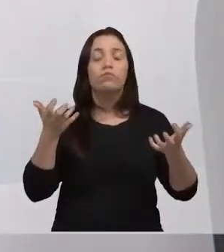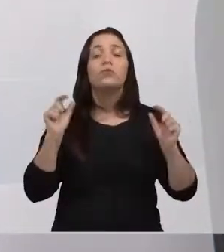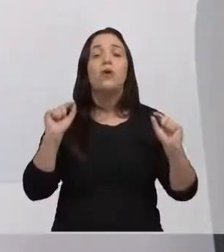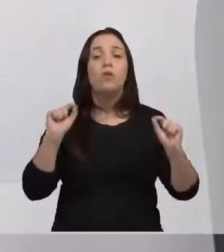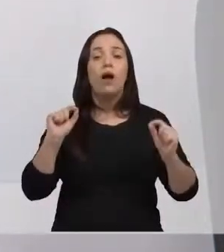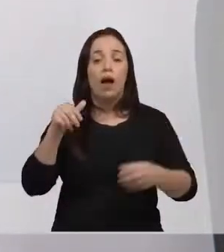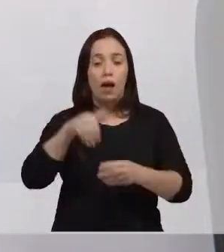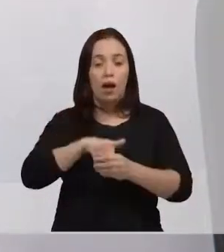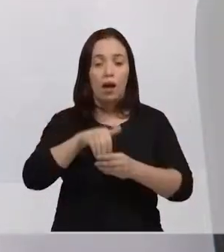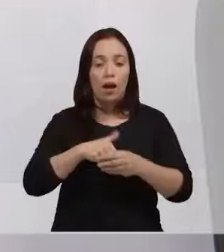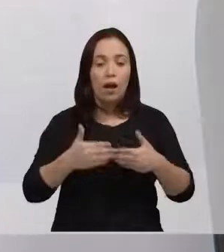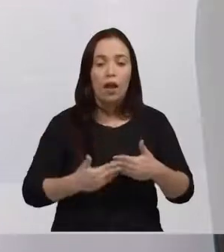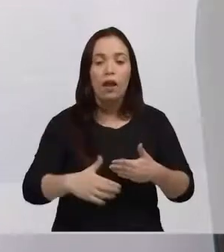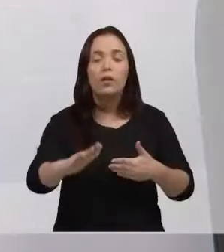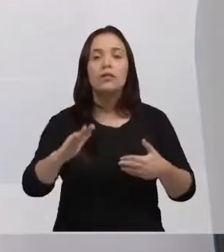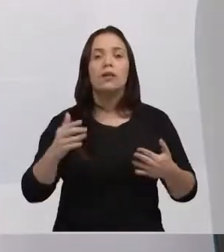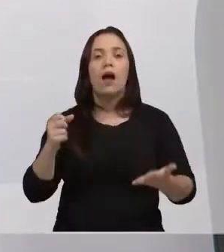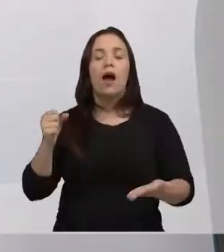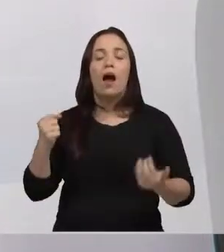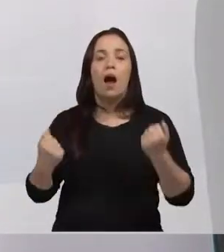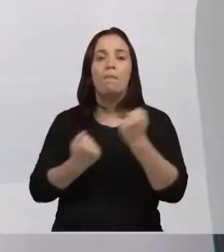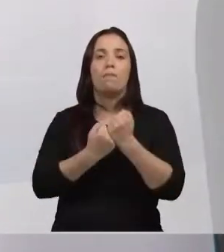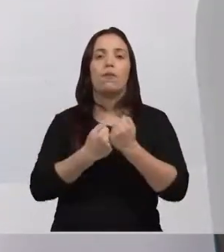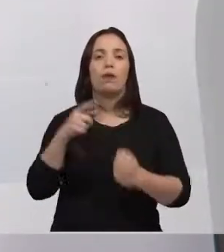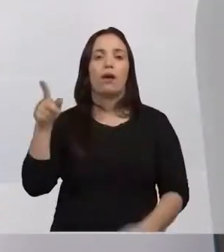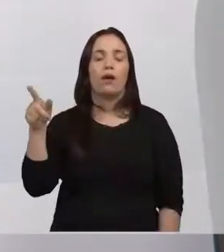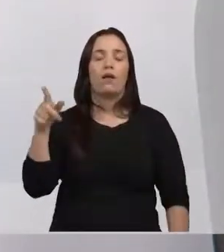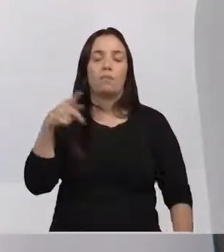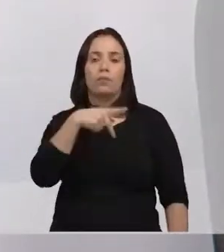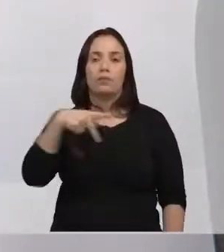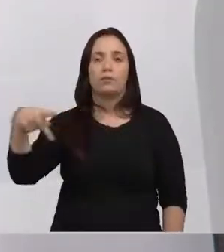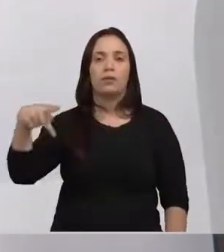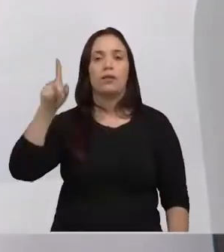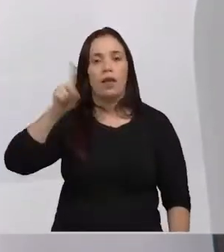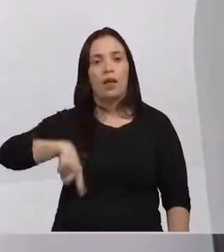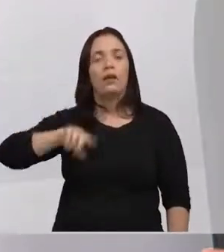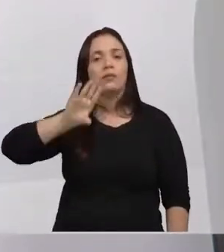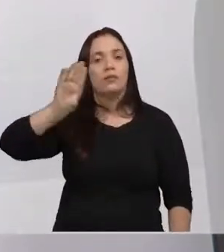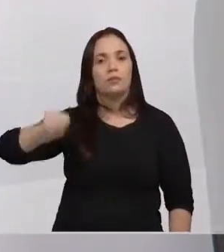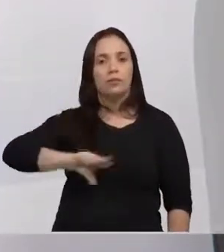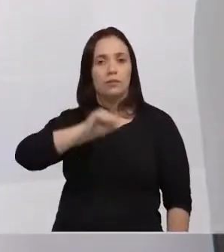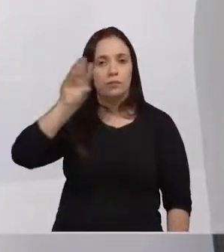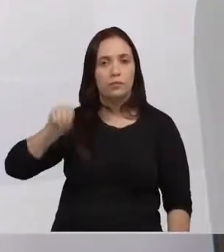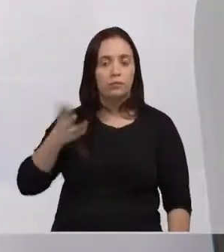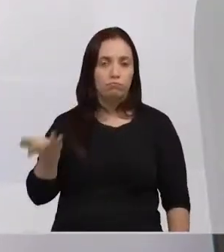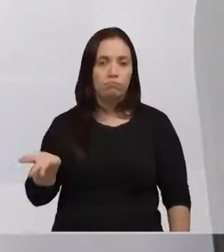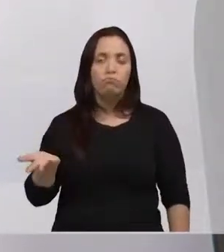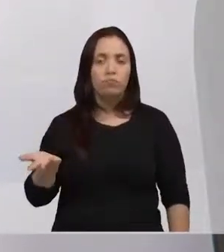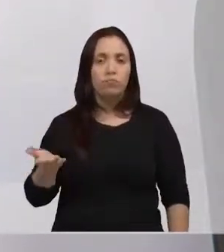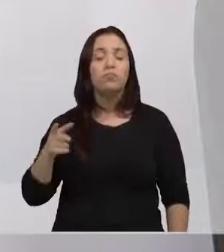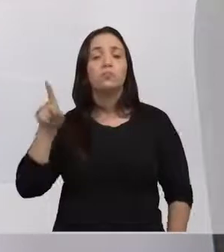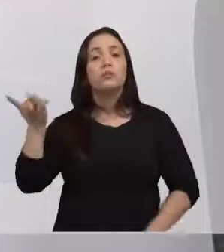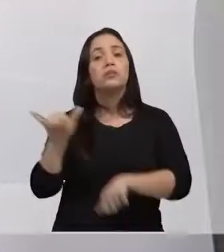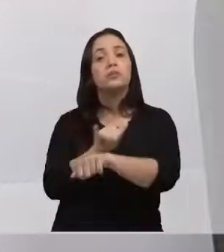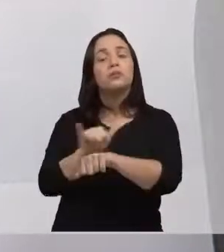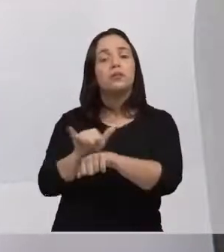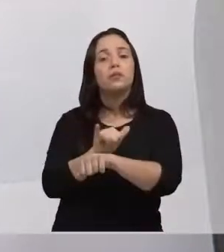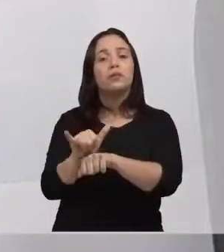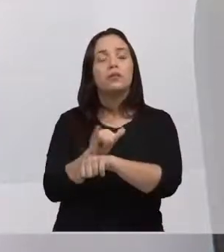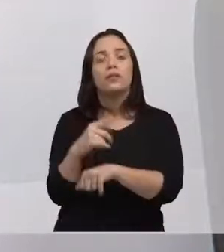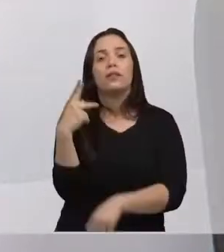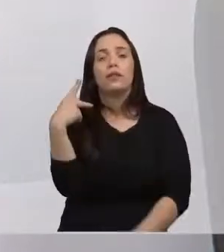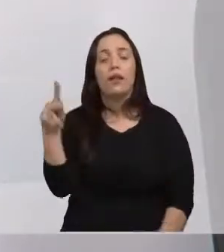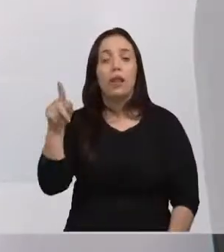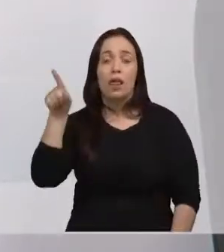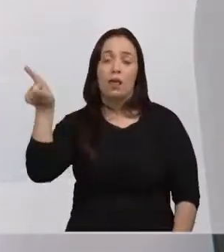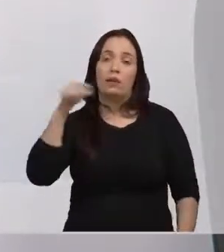palanque de presidente Ciro Ferreira Gomes. Quer dizer, ele acha que a estratégia de